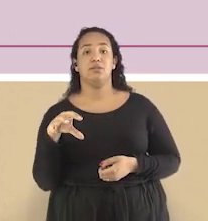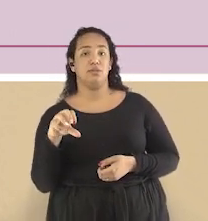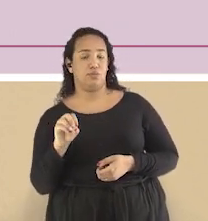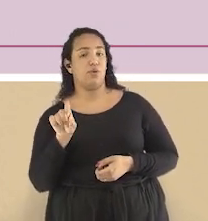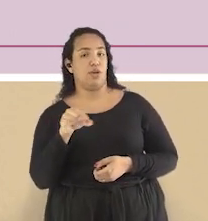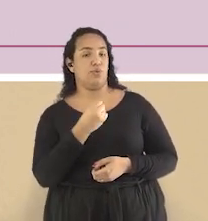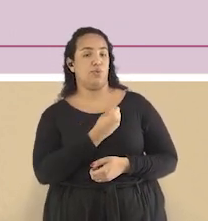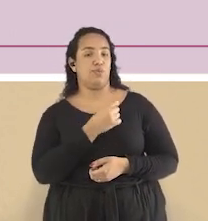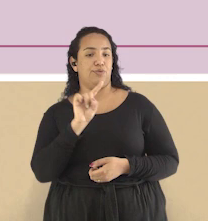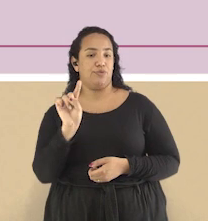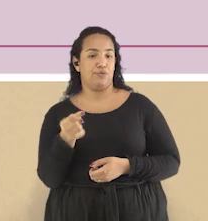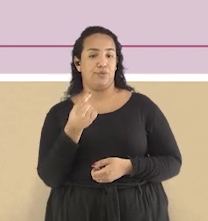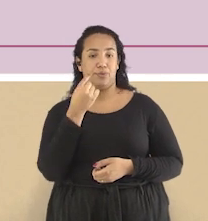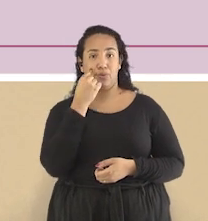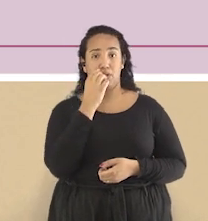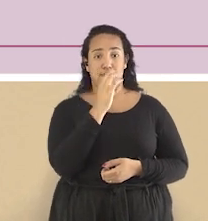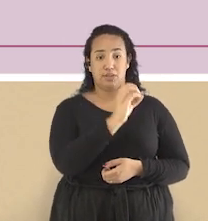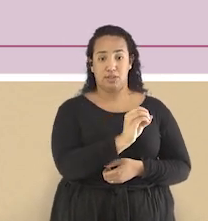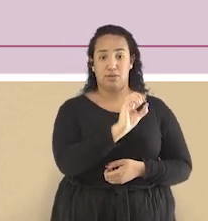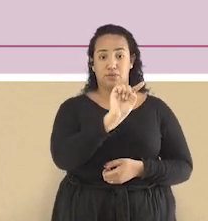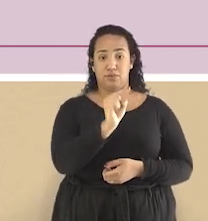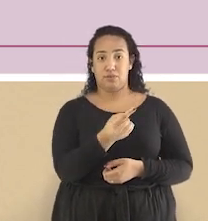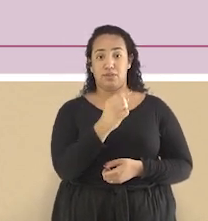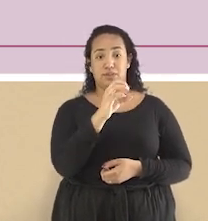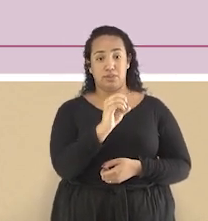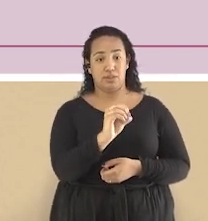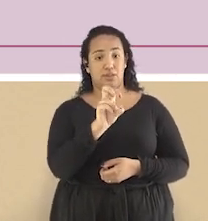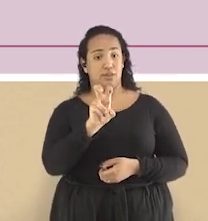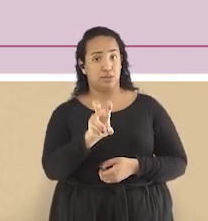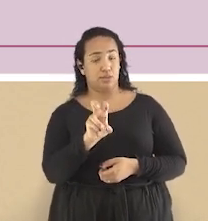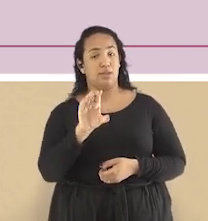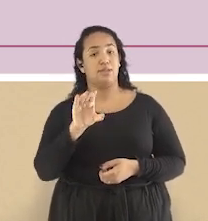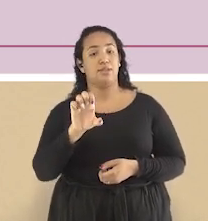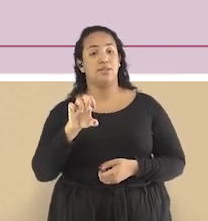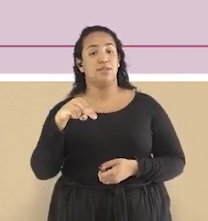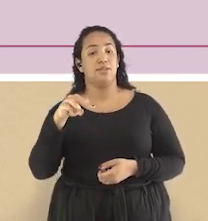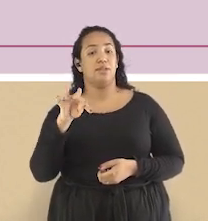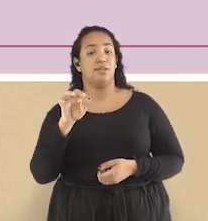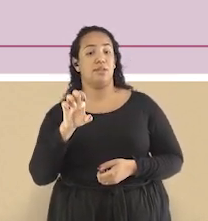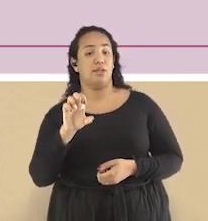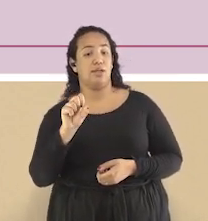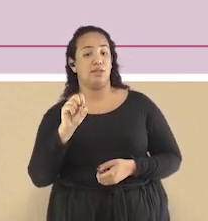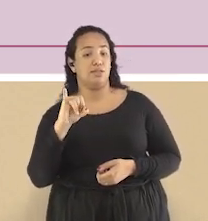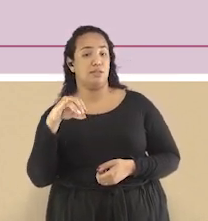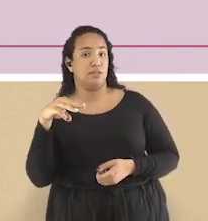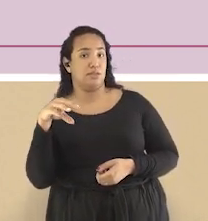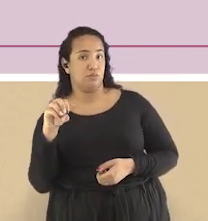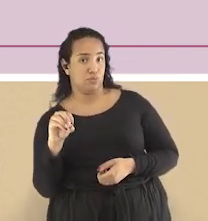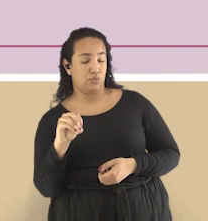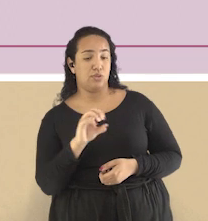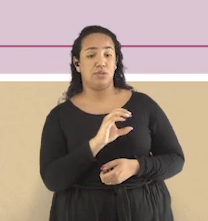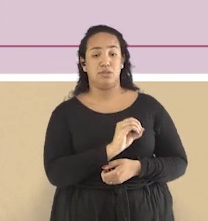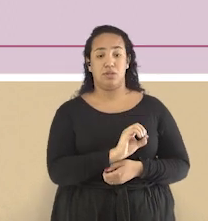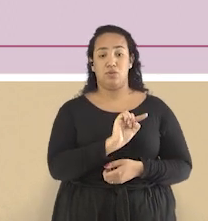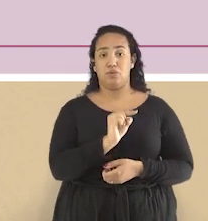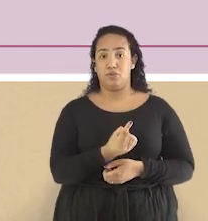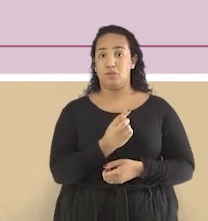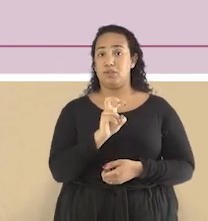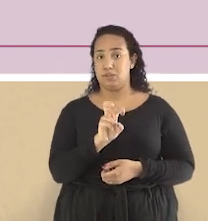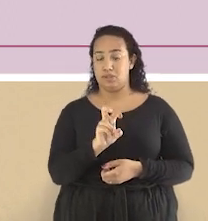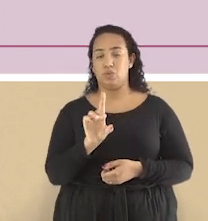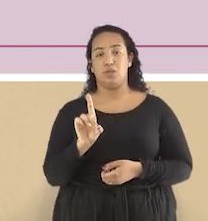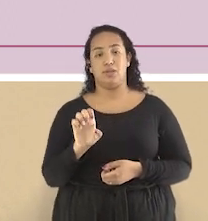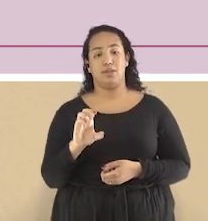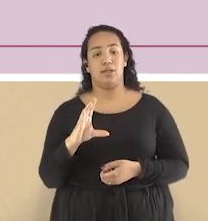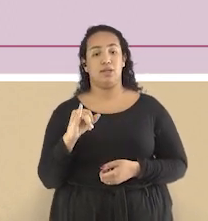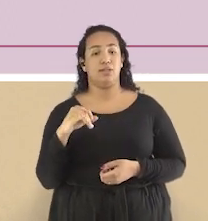que 0,05 é 5 centésimos e 0,5 são 5 décimos. Se